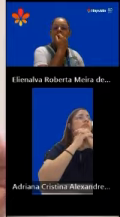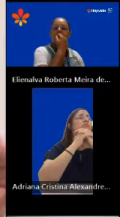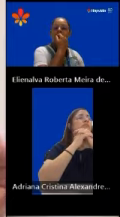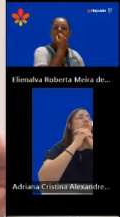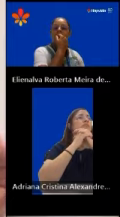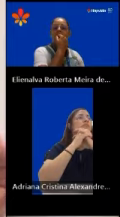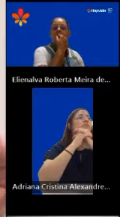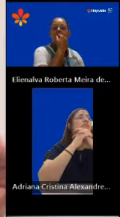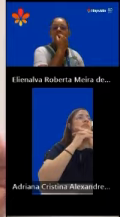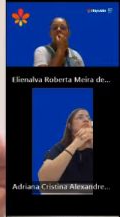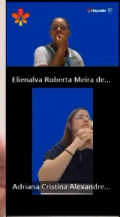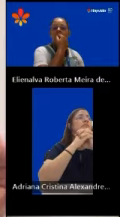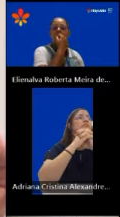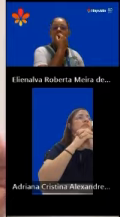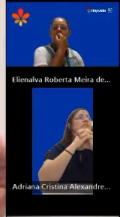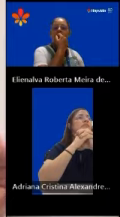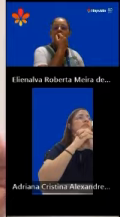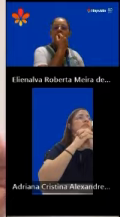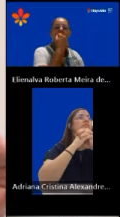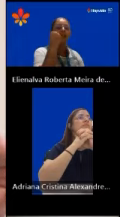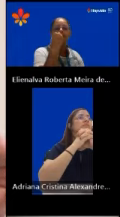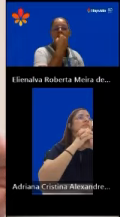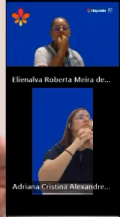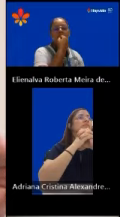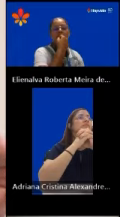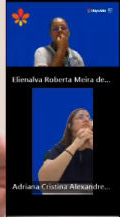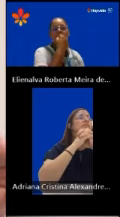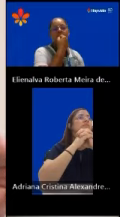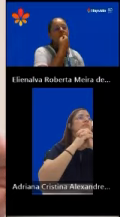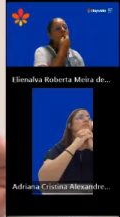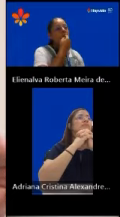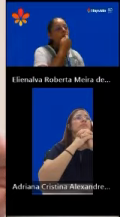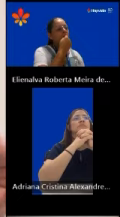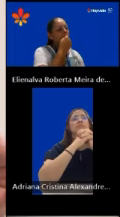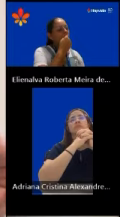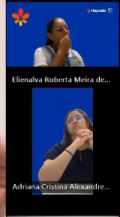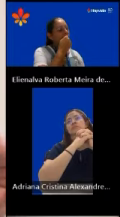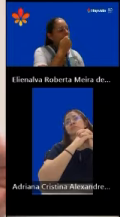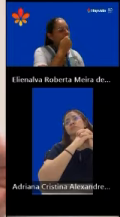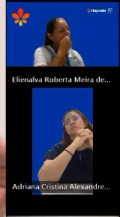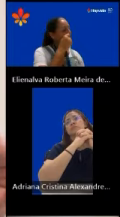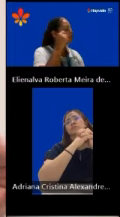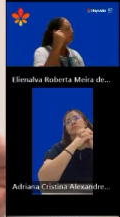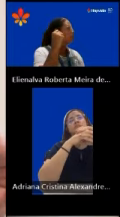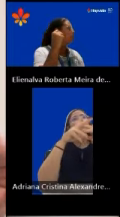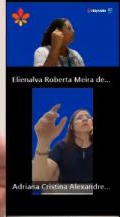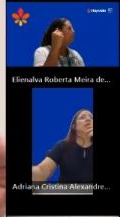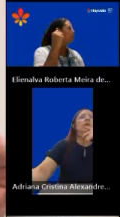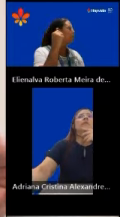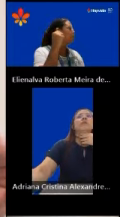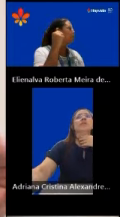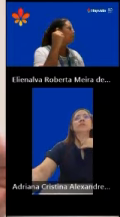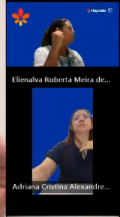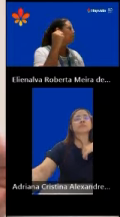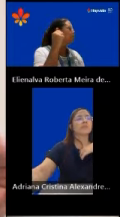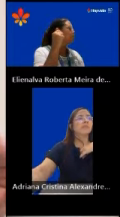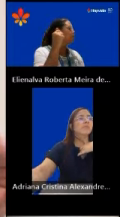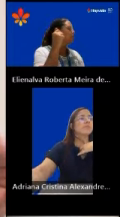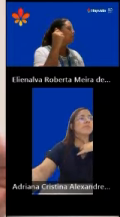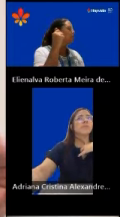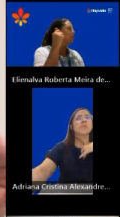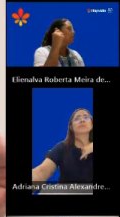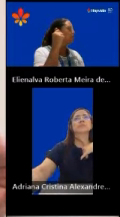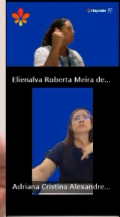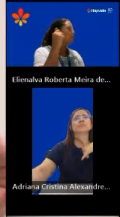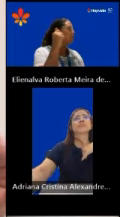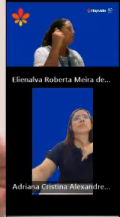durante a tarde, né, que não fuja muito, né, do horário habitual, para não ficar muita diferença de tempo de teste. Então, a gente precisa ali padronizar certinho e sempre verificar o